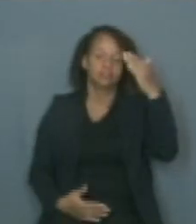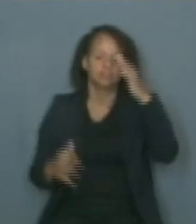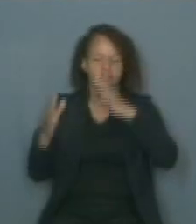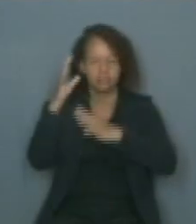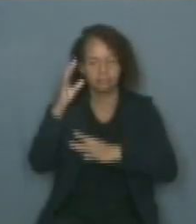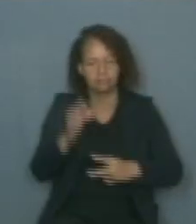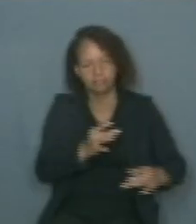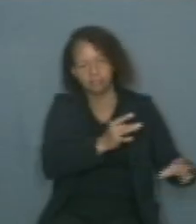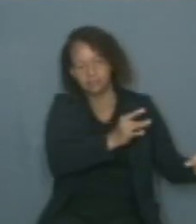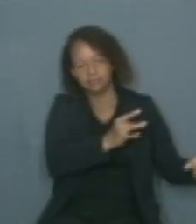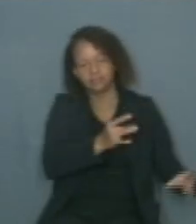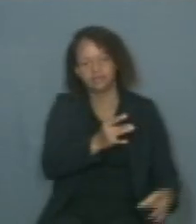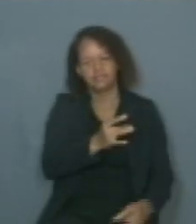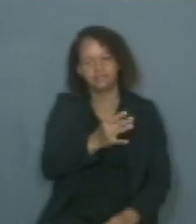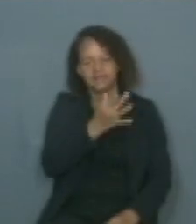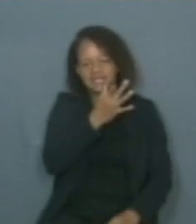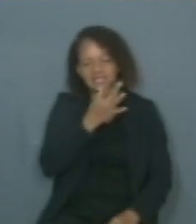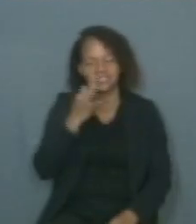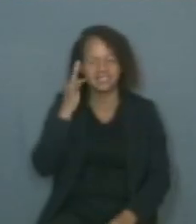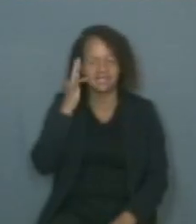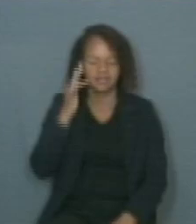imediato já passo a parte ao vereador Felipe Alecrim.